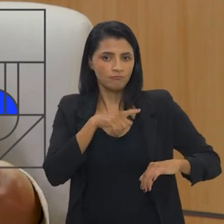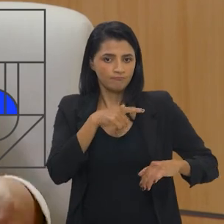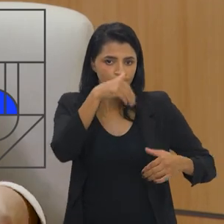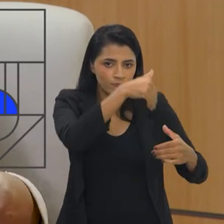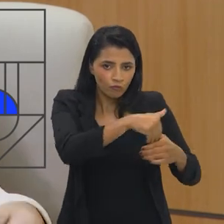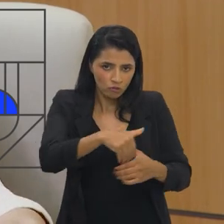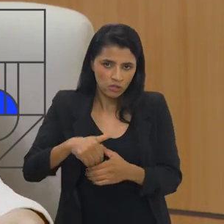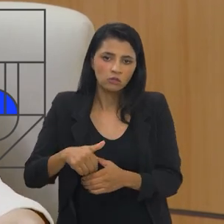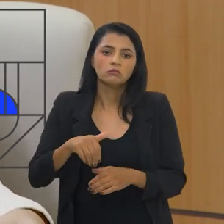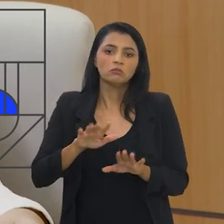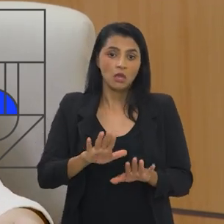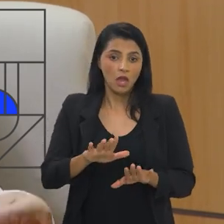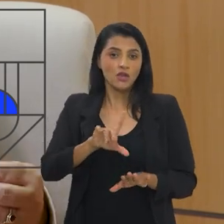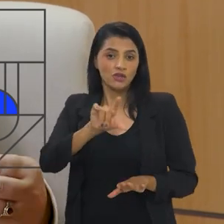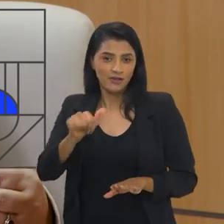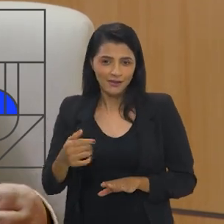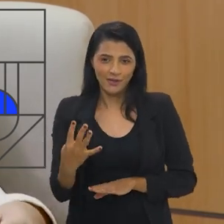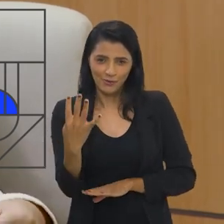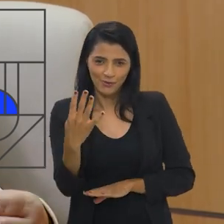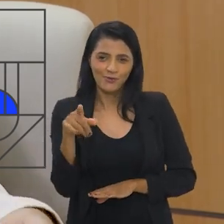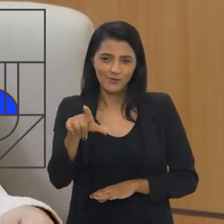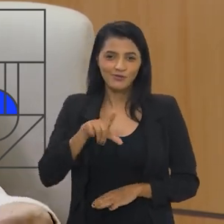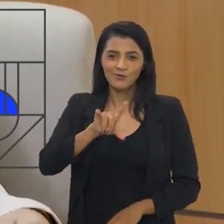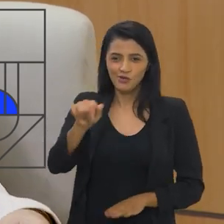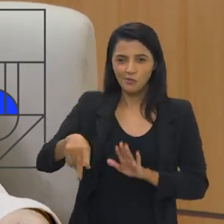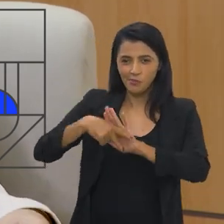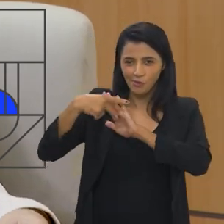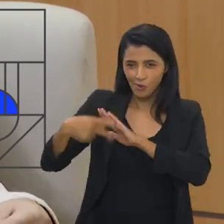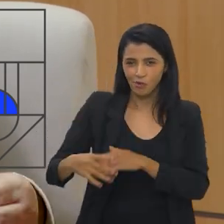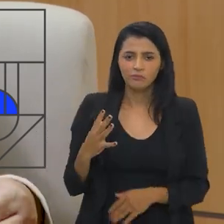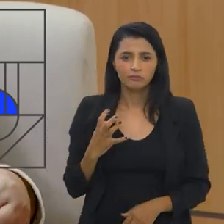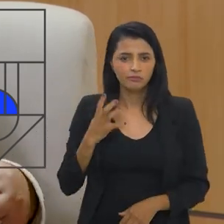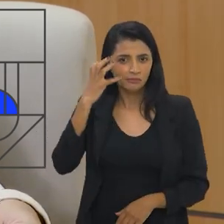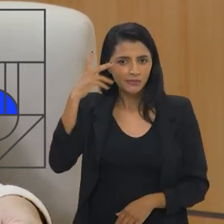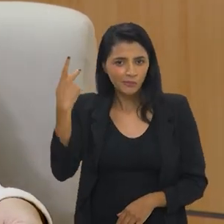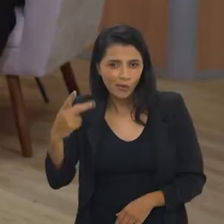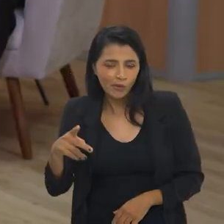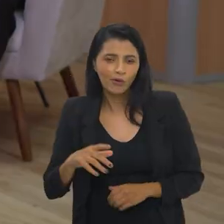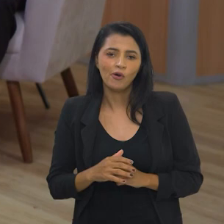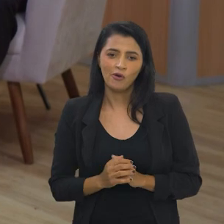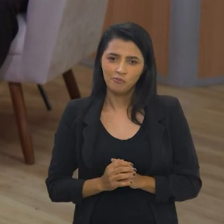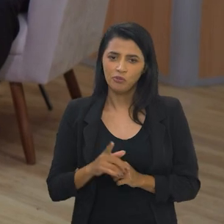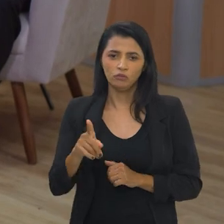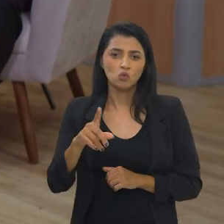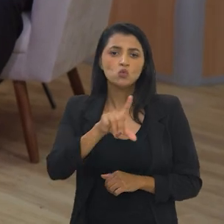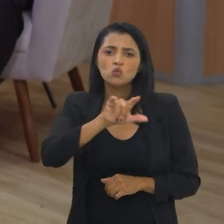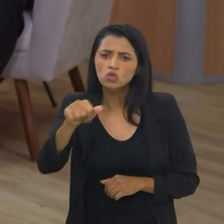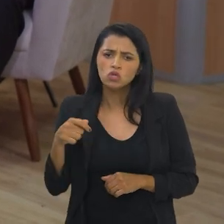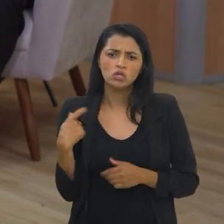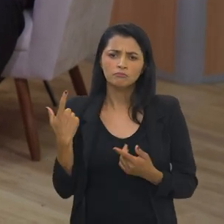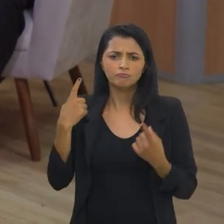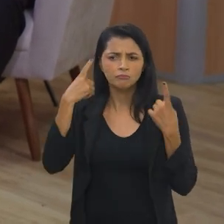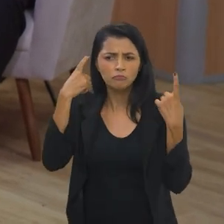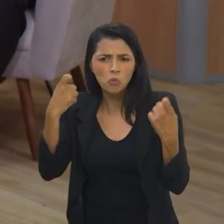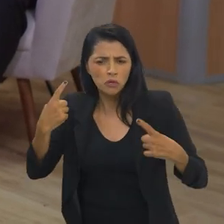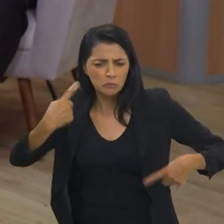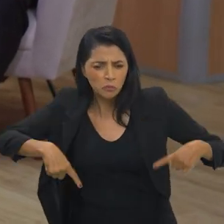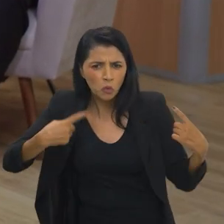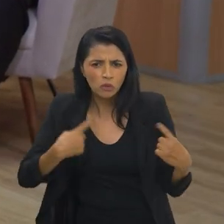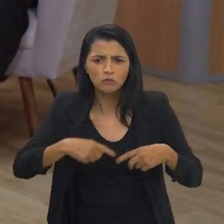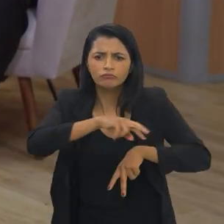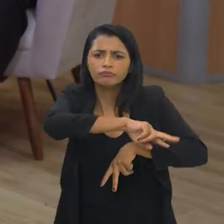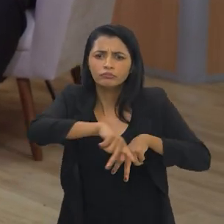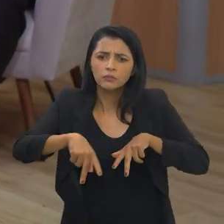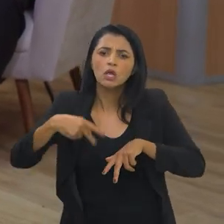Congresso aí dia 14 de Março seu dia da Mariele Franco seu dia de com a violência